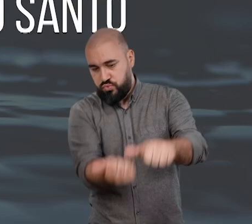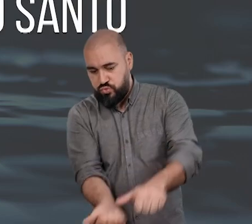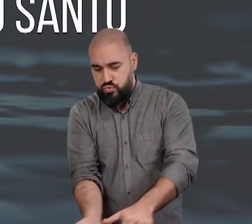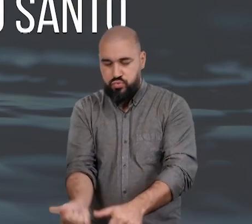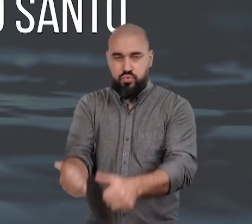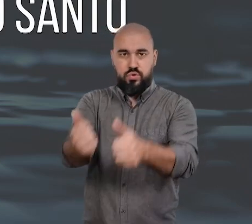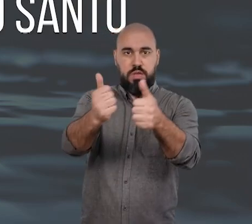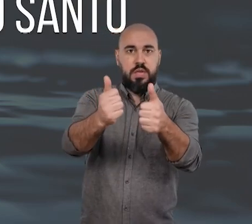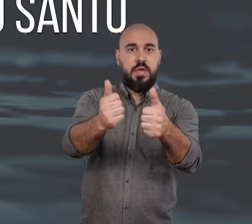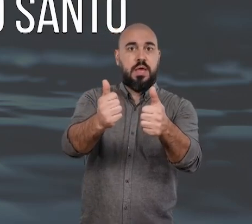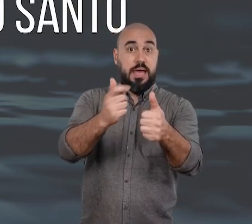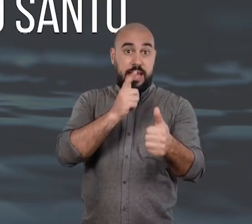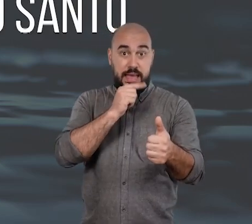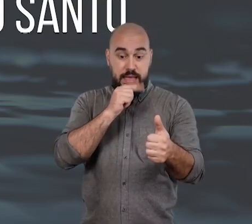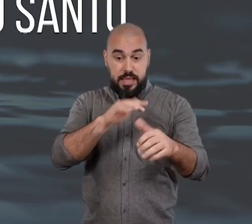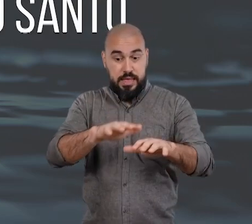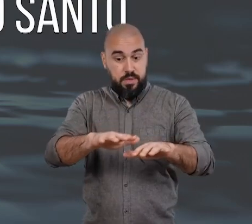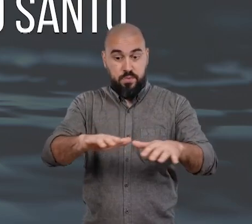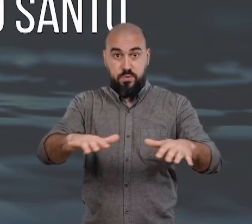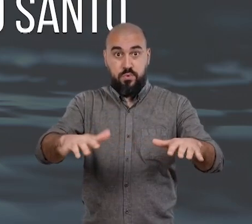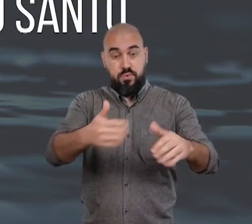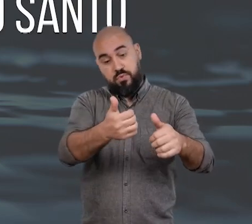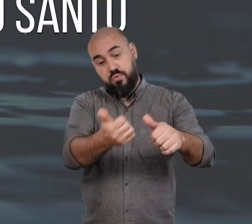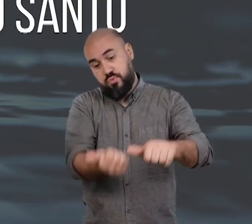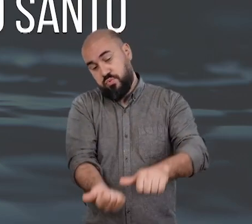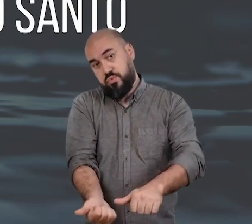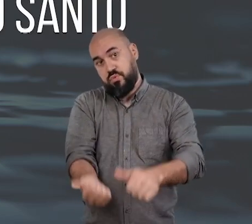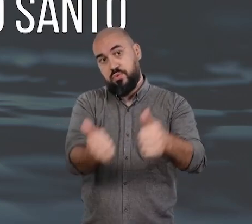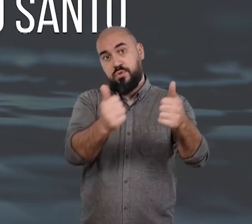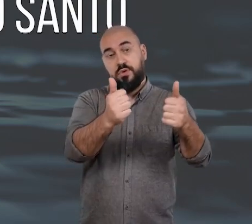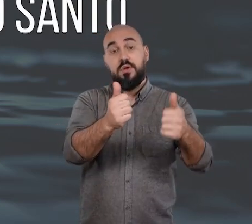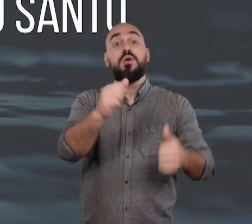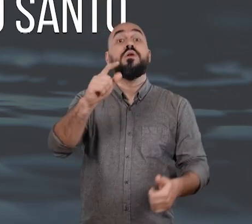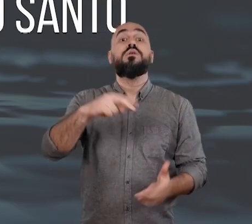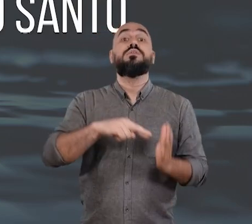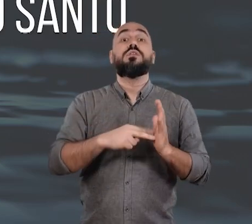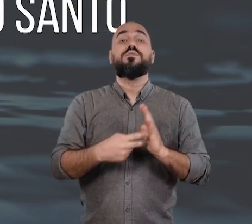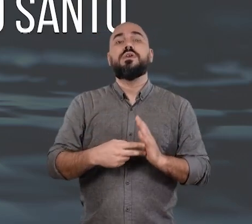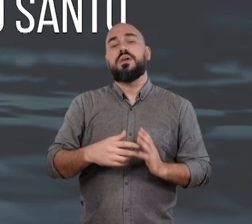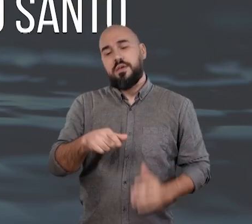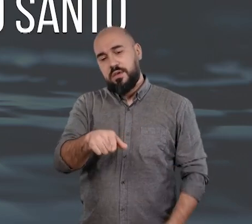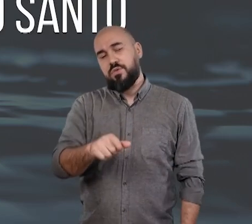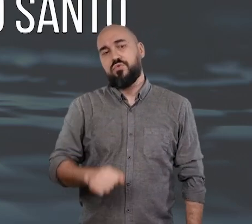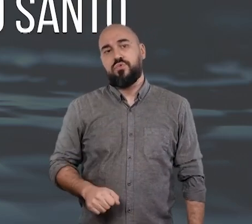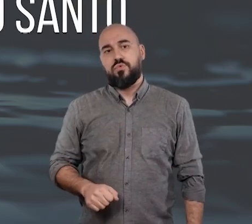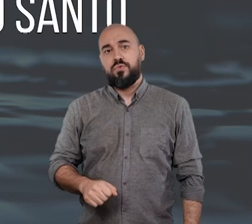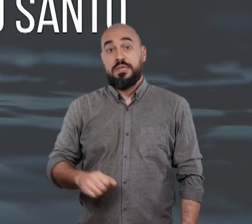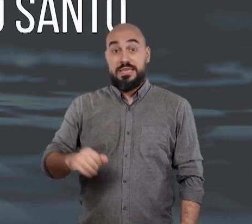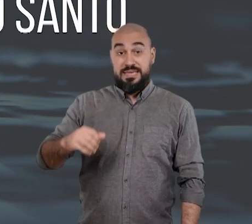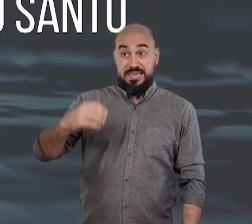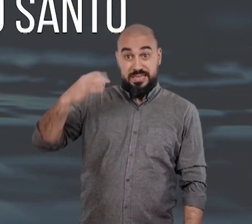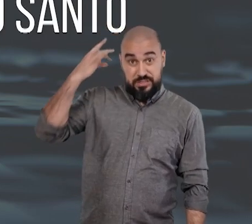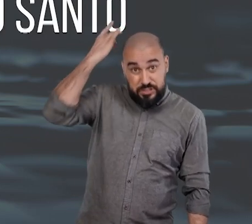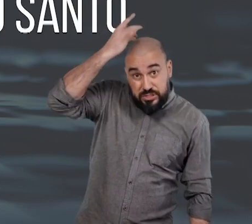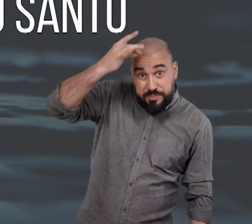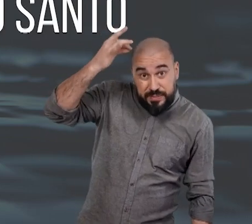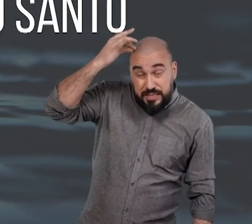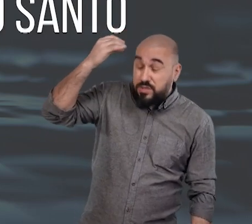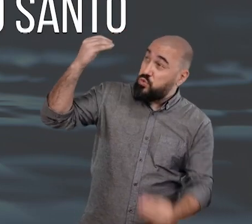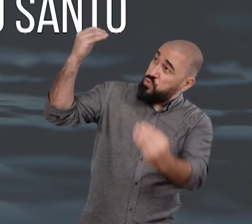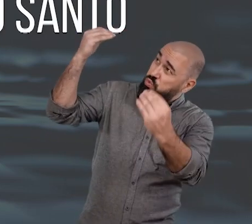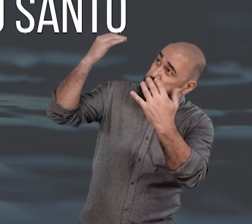significa ser batizado. E nascer do Espírito significa a transformação que o